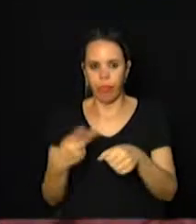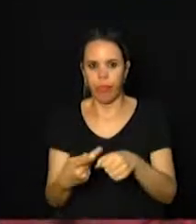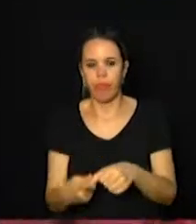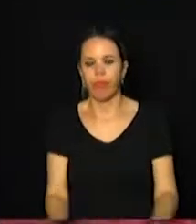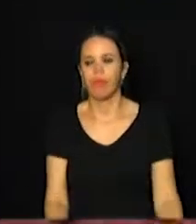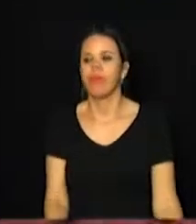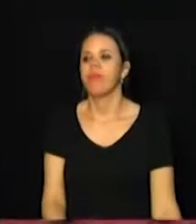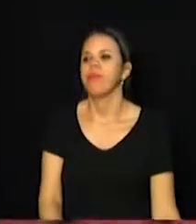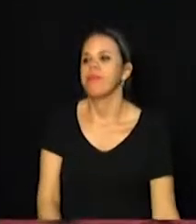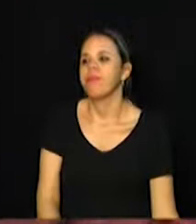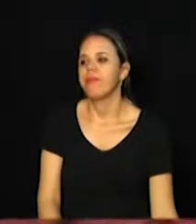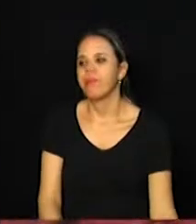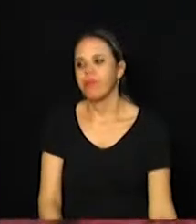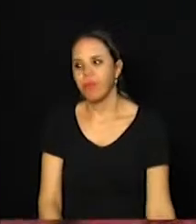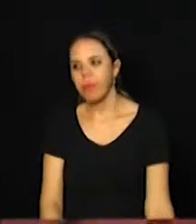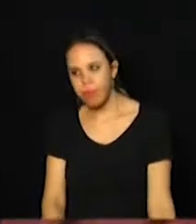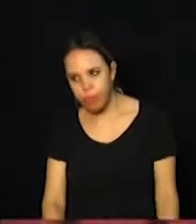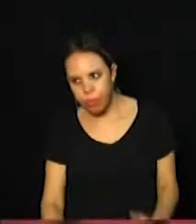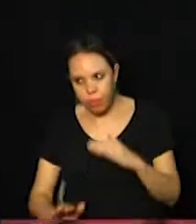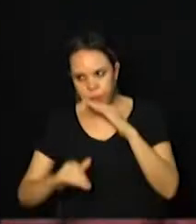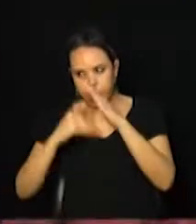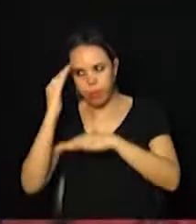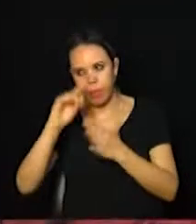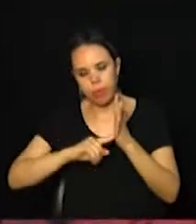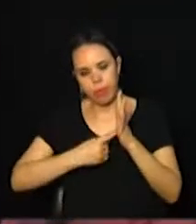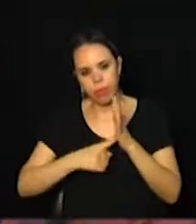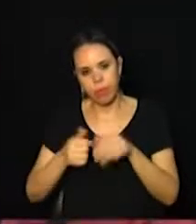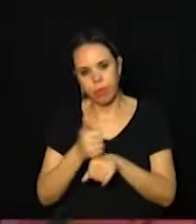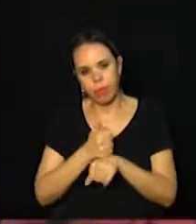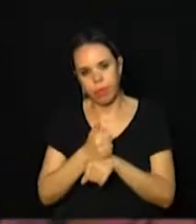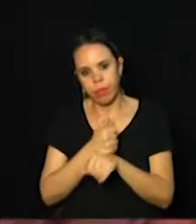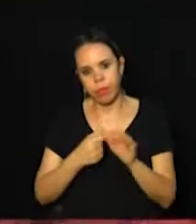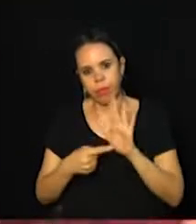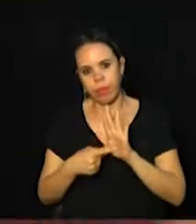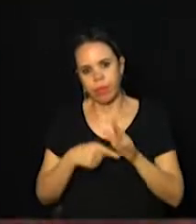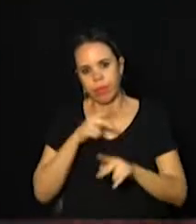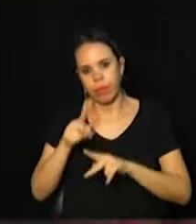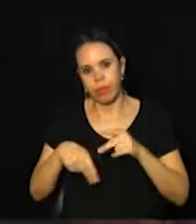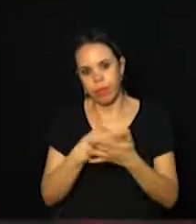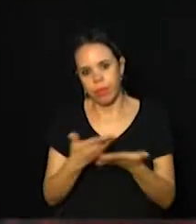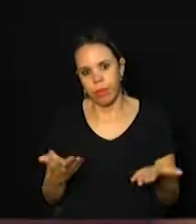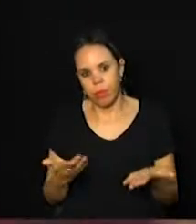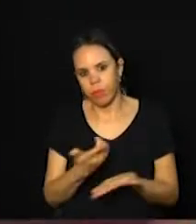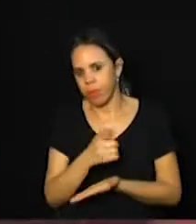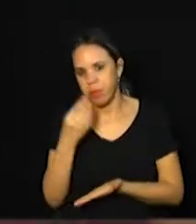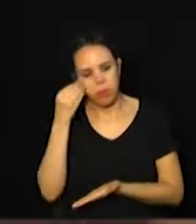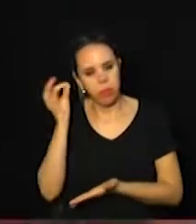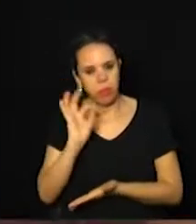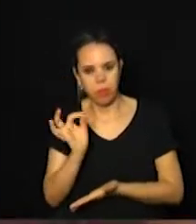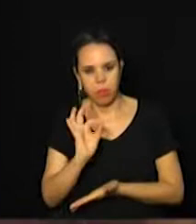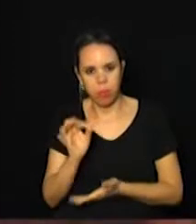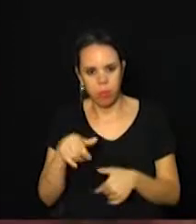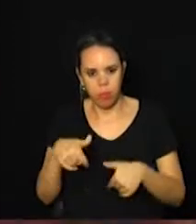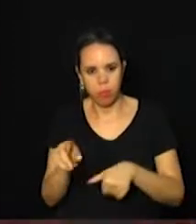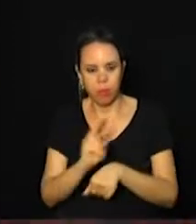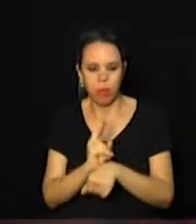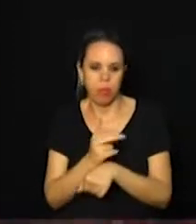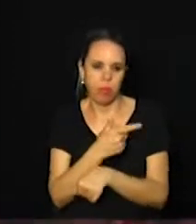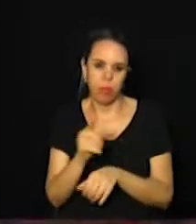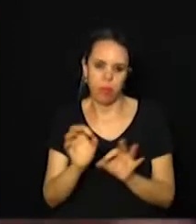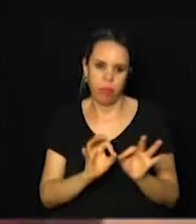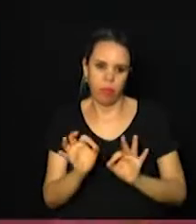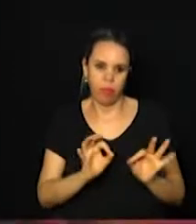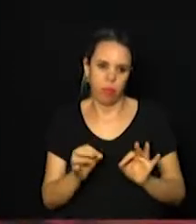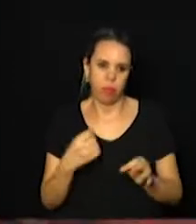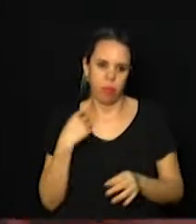produto E além disso o sindicato da categoria apontam que a população não tem conhecimento das medidas de segurança e nem o